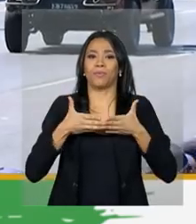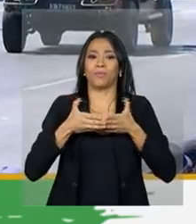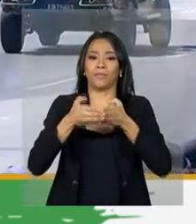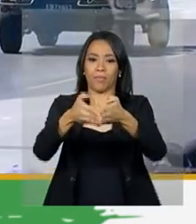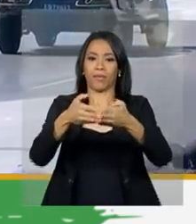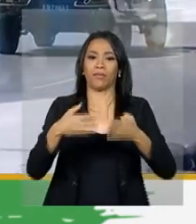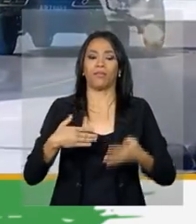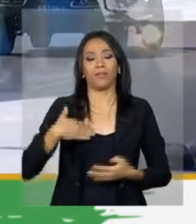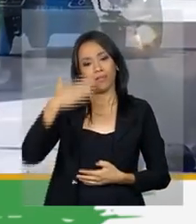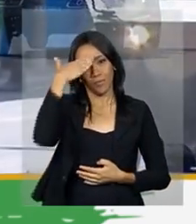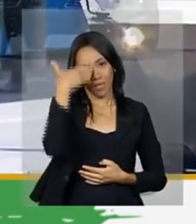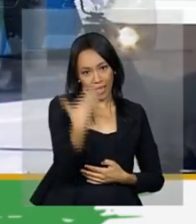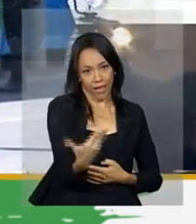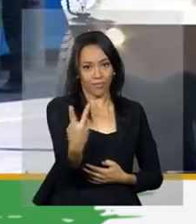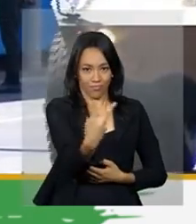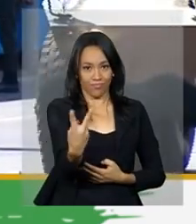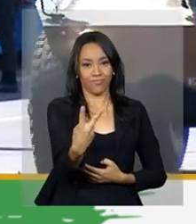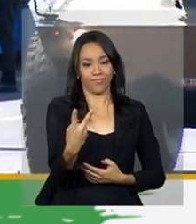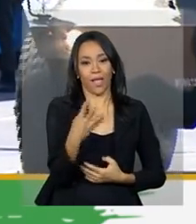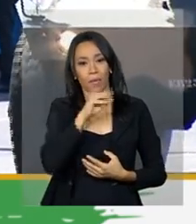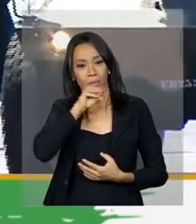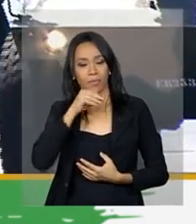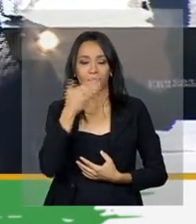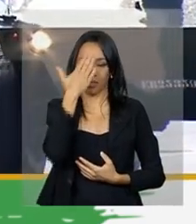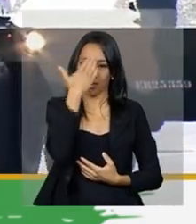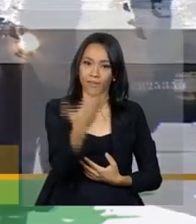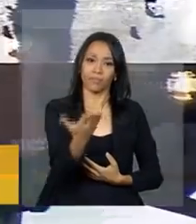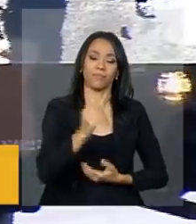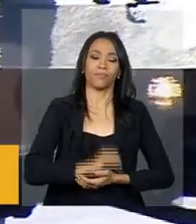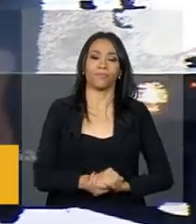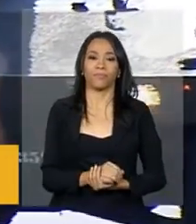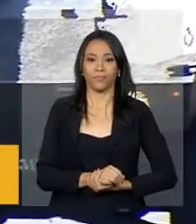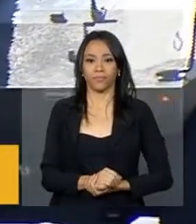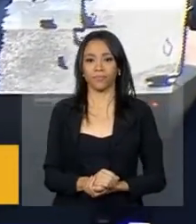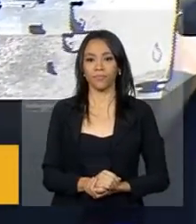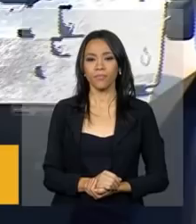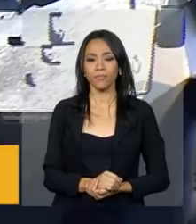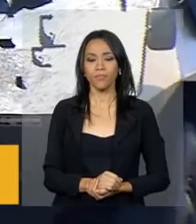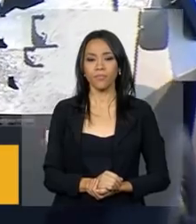Obrigado, José. Obrigado, Dani. Obrigado, comandante.